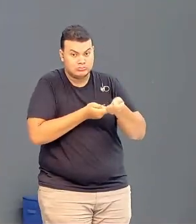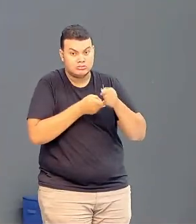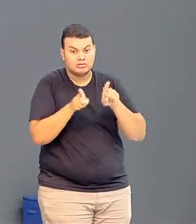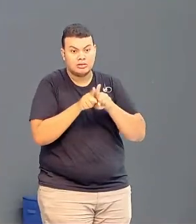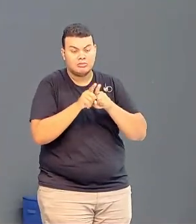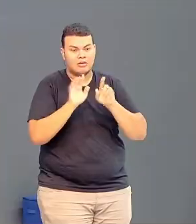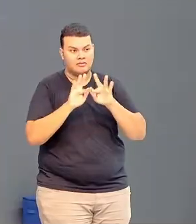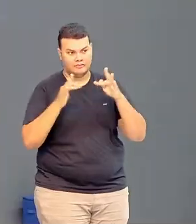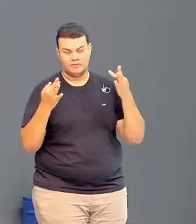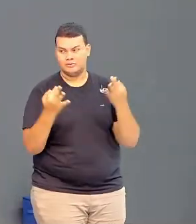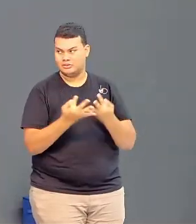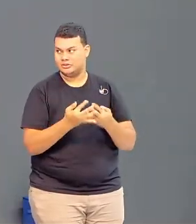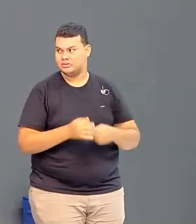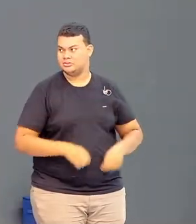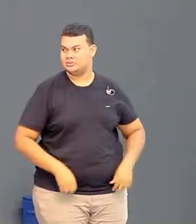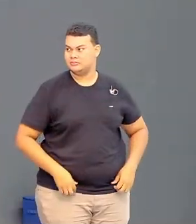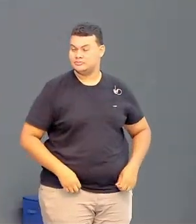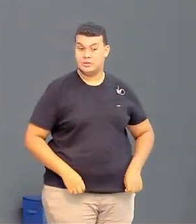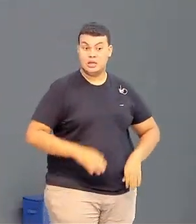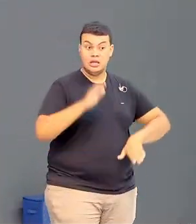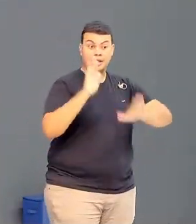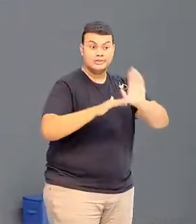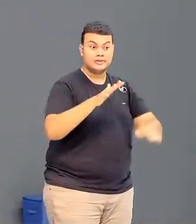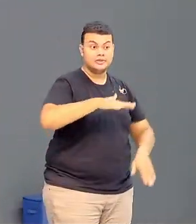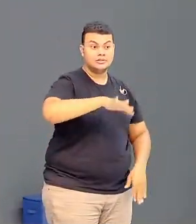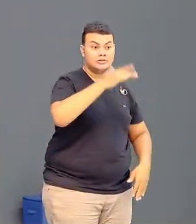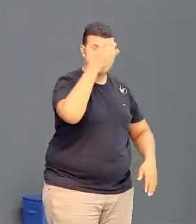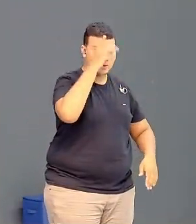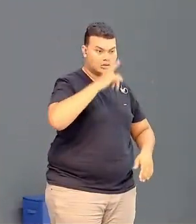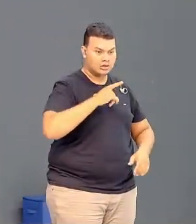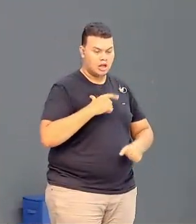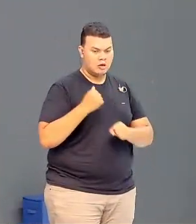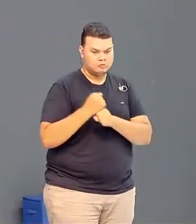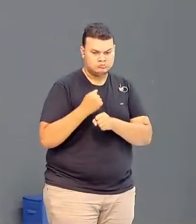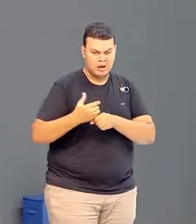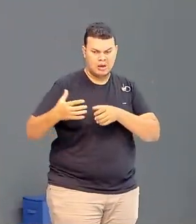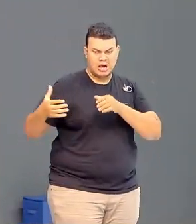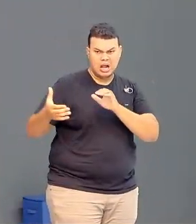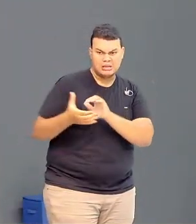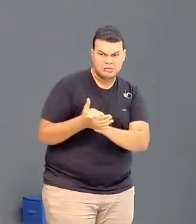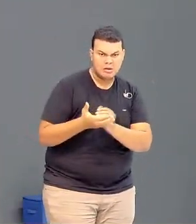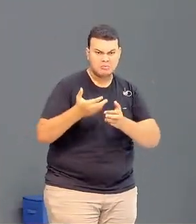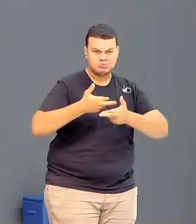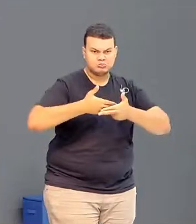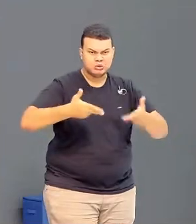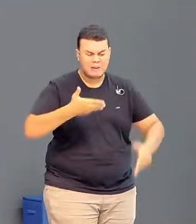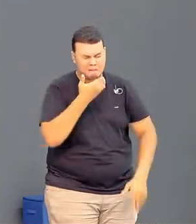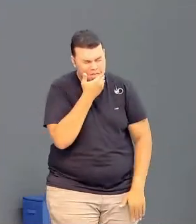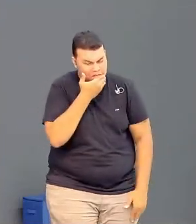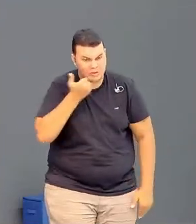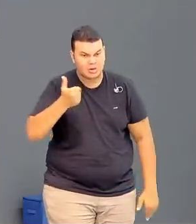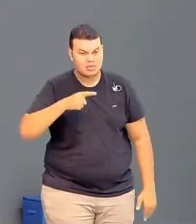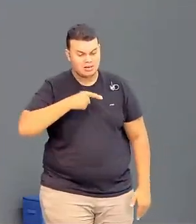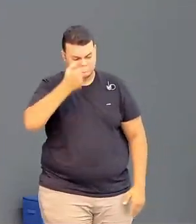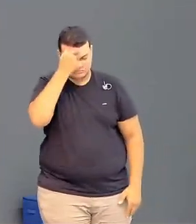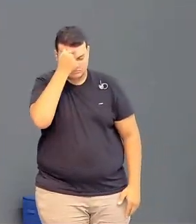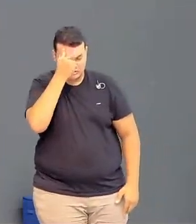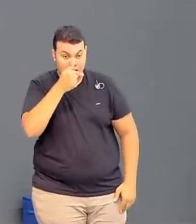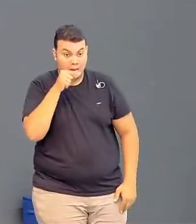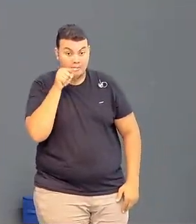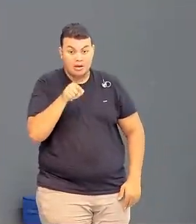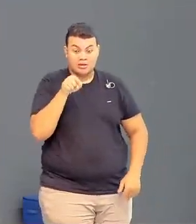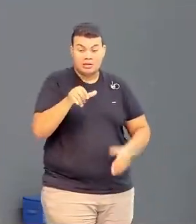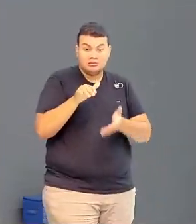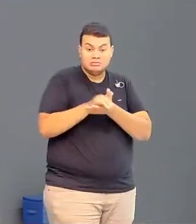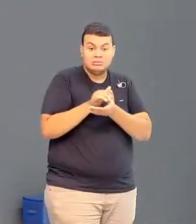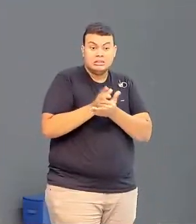tá? Quantas pessoas que construíram um casamento e fizeram isso com o melhor dos sentimentos, mas esse casamento